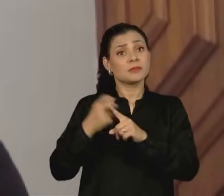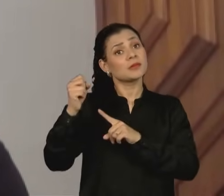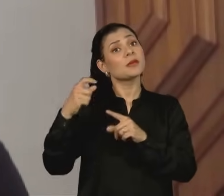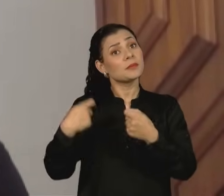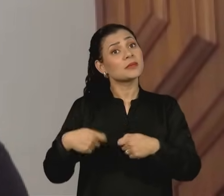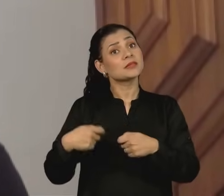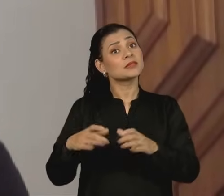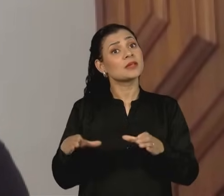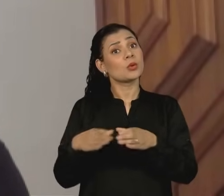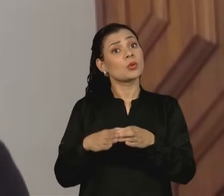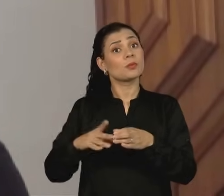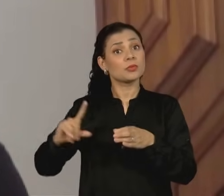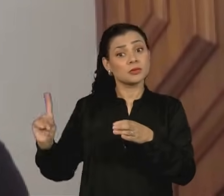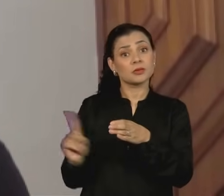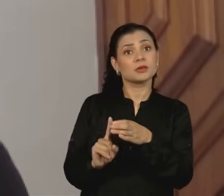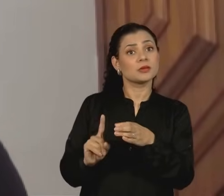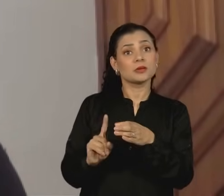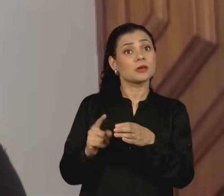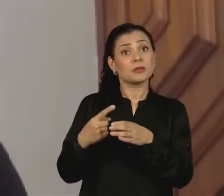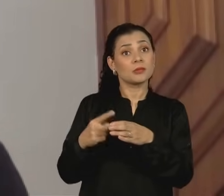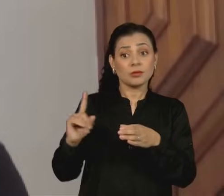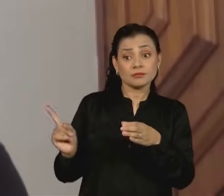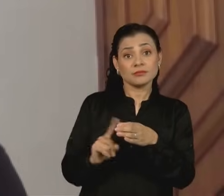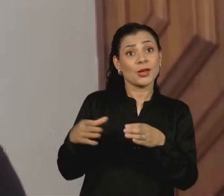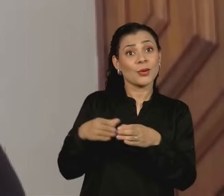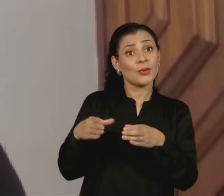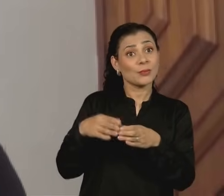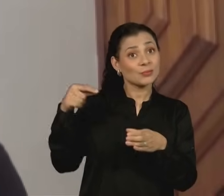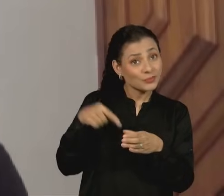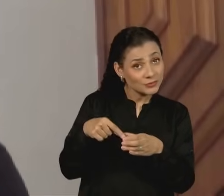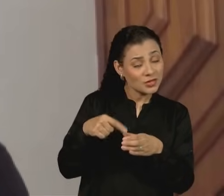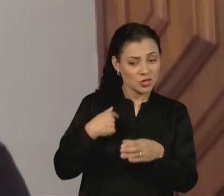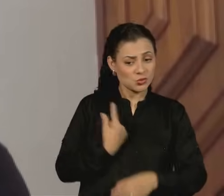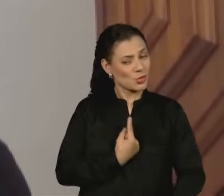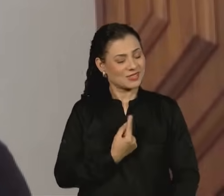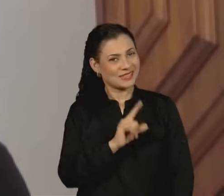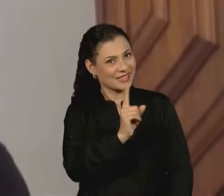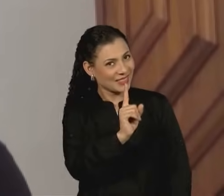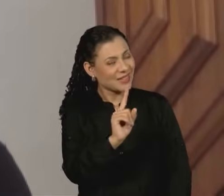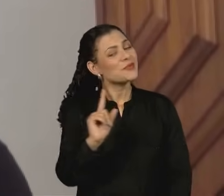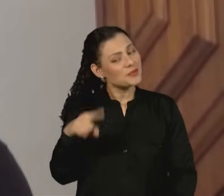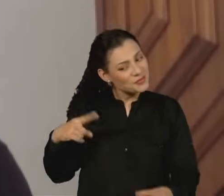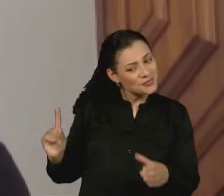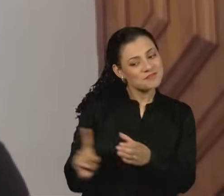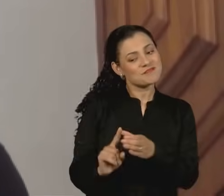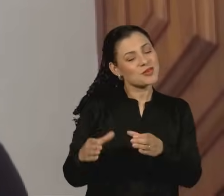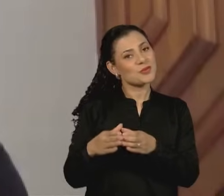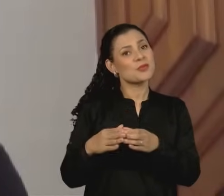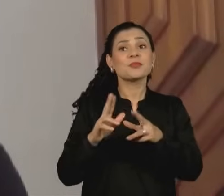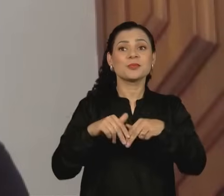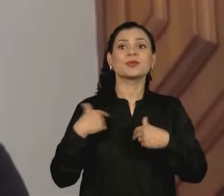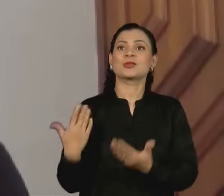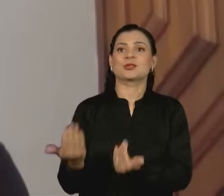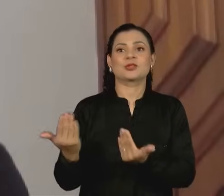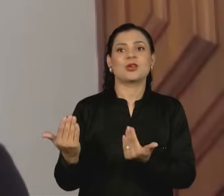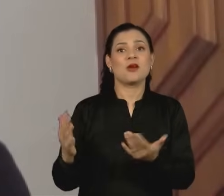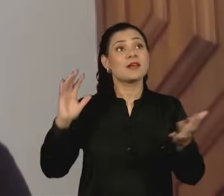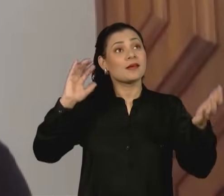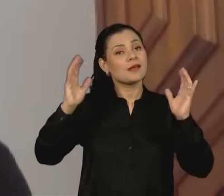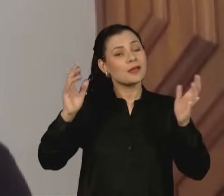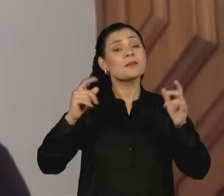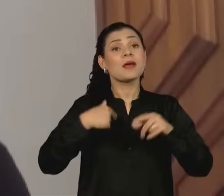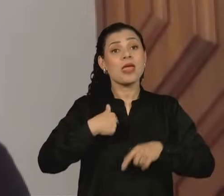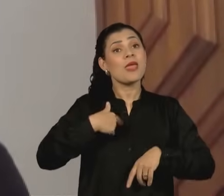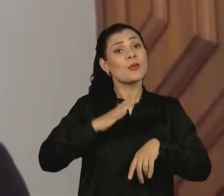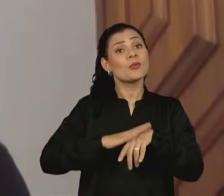que ter time, né? Senão você não joga. Então, acho que agora essa ideia de jovem campeã climática é como se eu